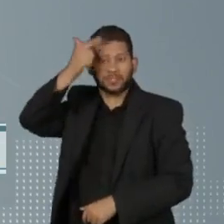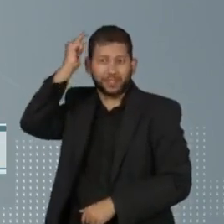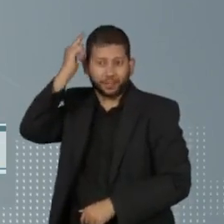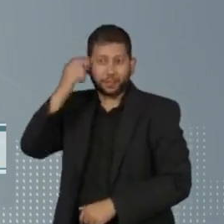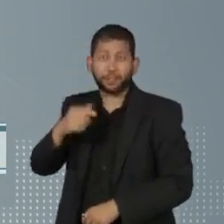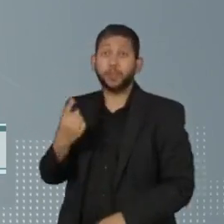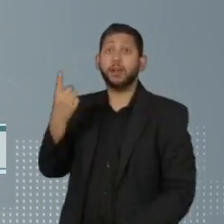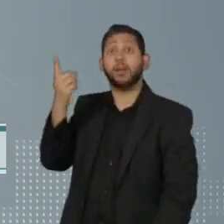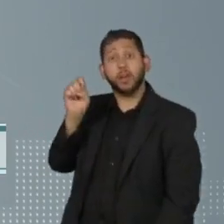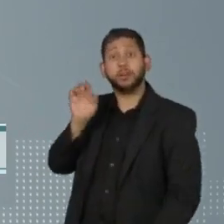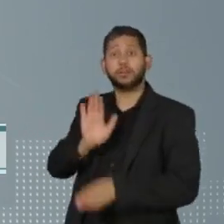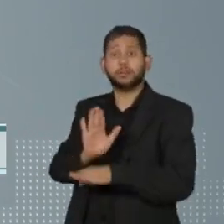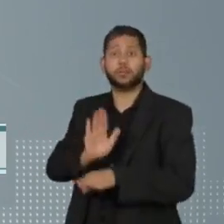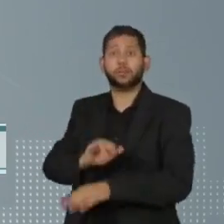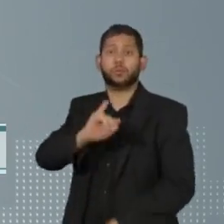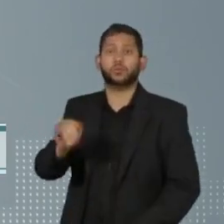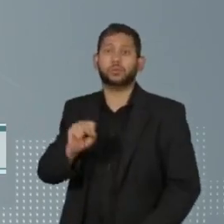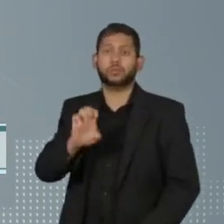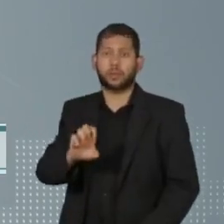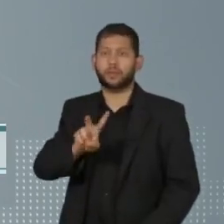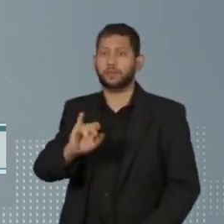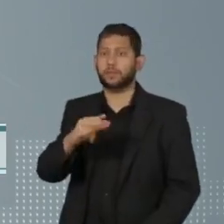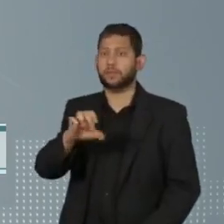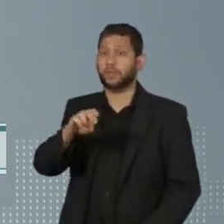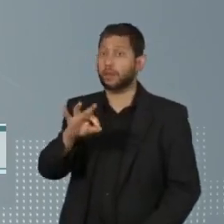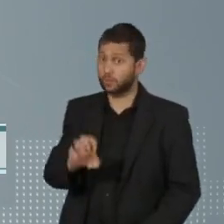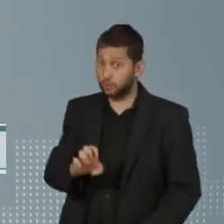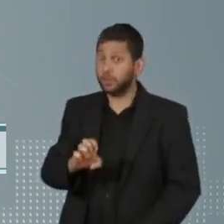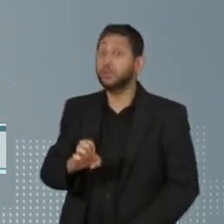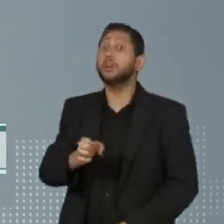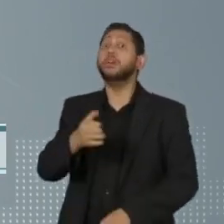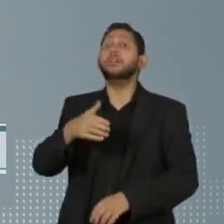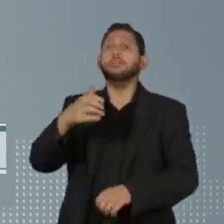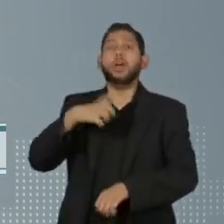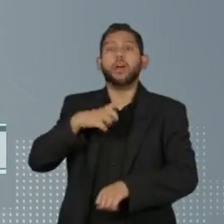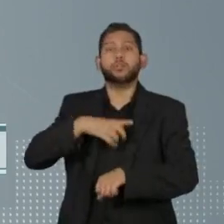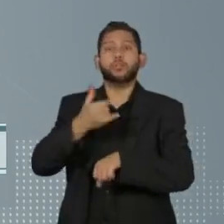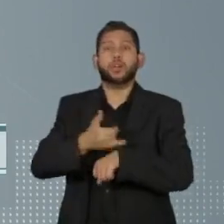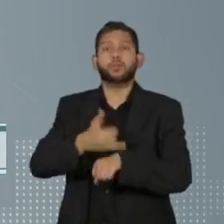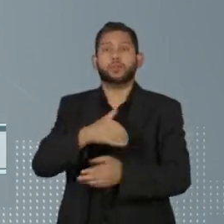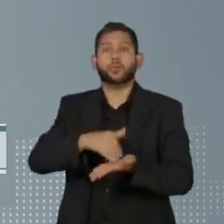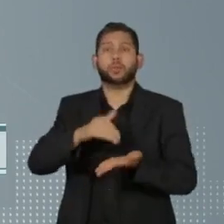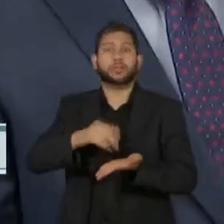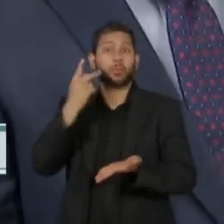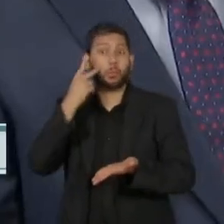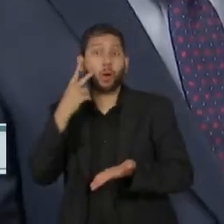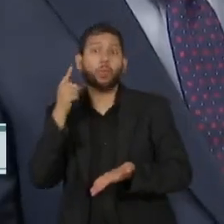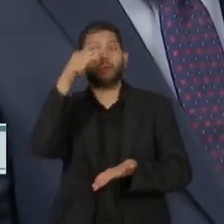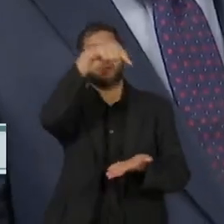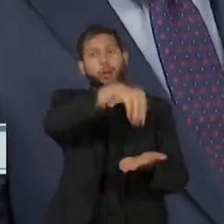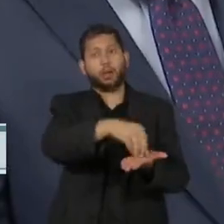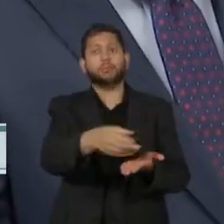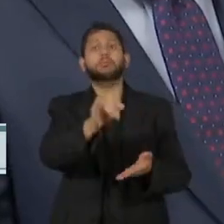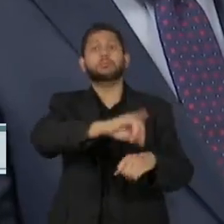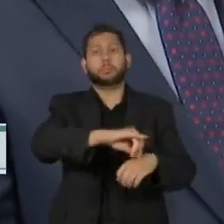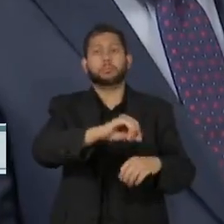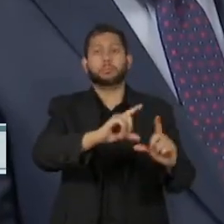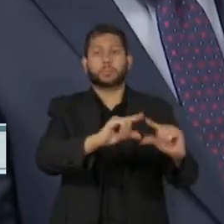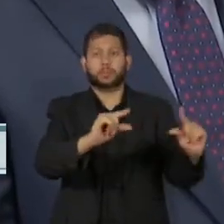de Jair bolsonaro José Vicente Santini chefiará o escritório de São Paulo em Brasília ou